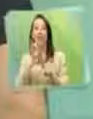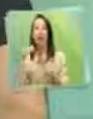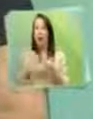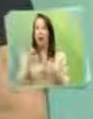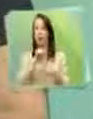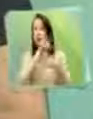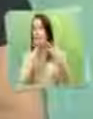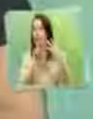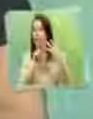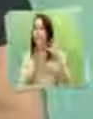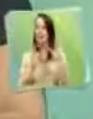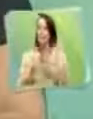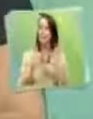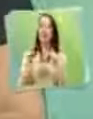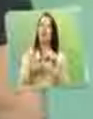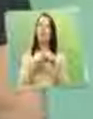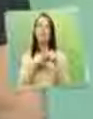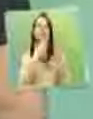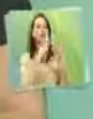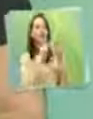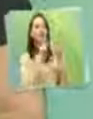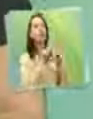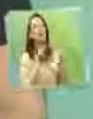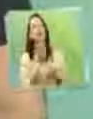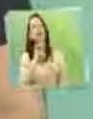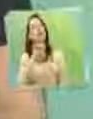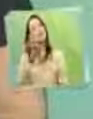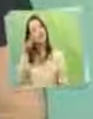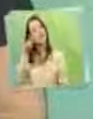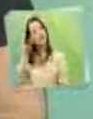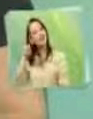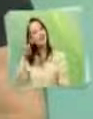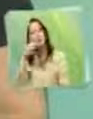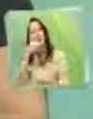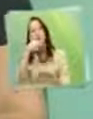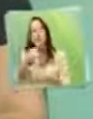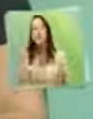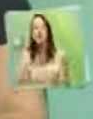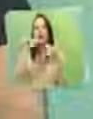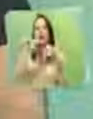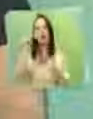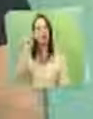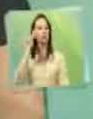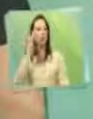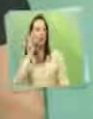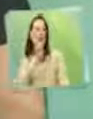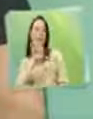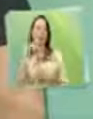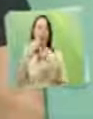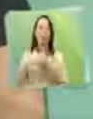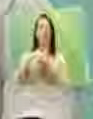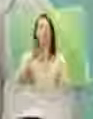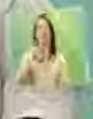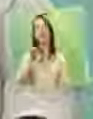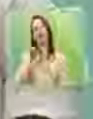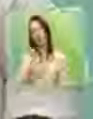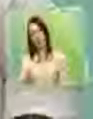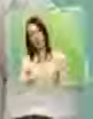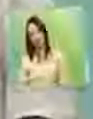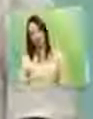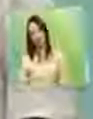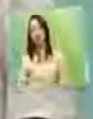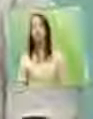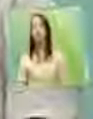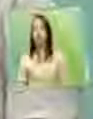do próximo bloco, eu gostaria que a professora Simone desse uma dica de história para quem vai fazer a prova do Enem.